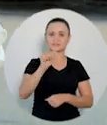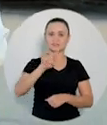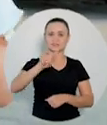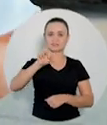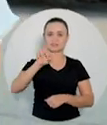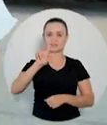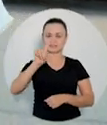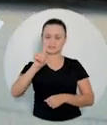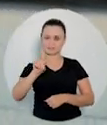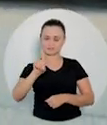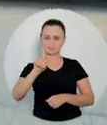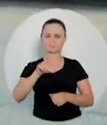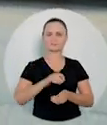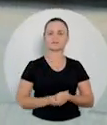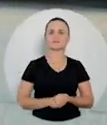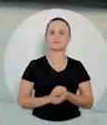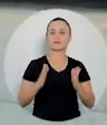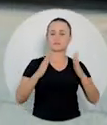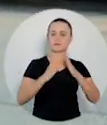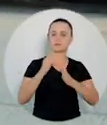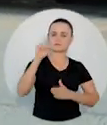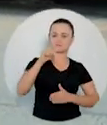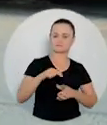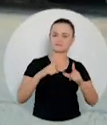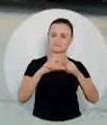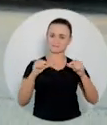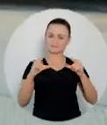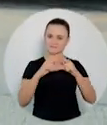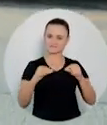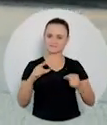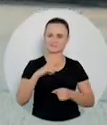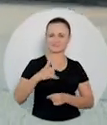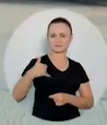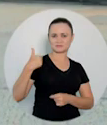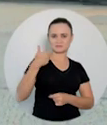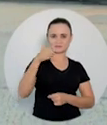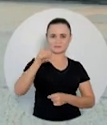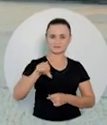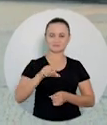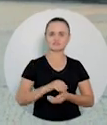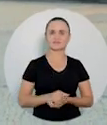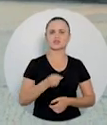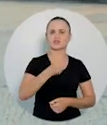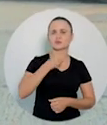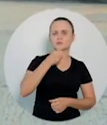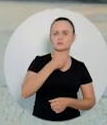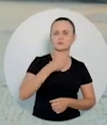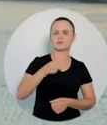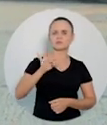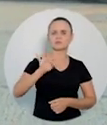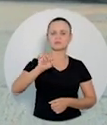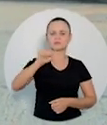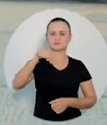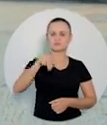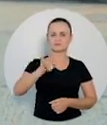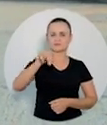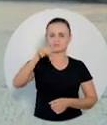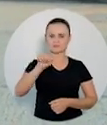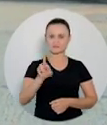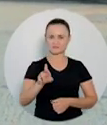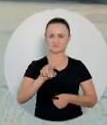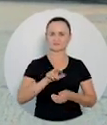Estados Unidos. Ele é de Brasília e tem apenas 19 anos. Quem foi ouvir a história do Matheus foi a repórter Tainara